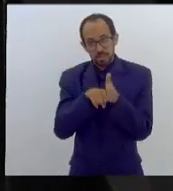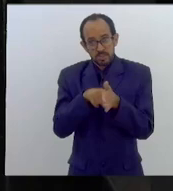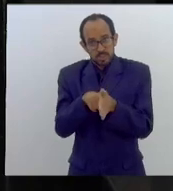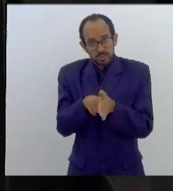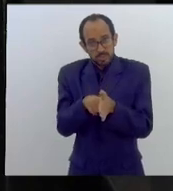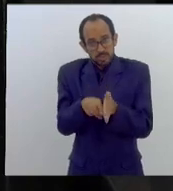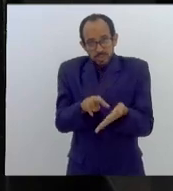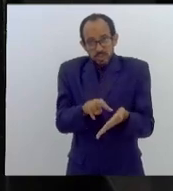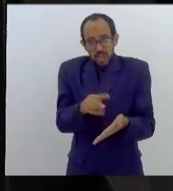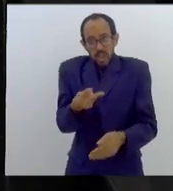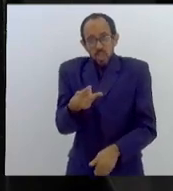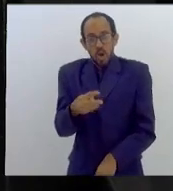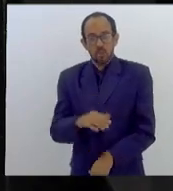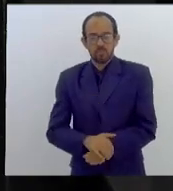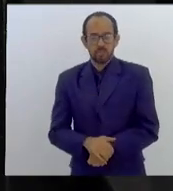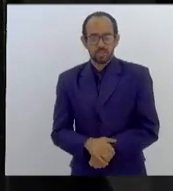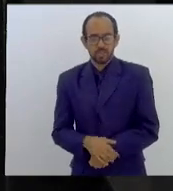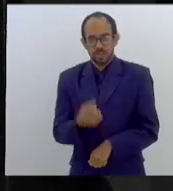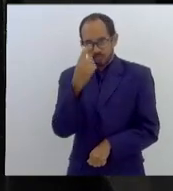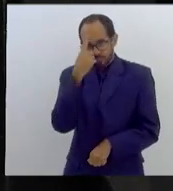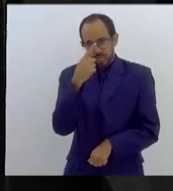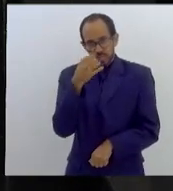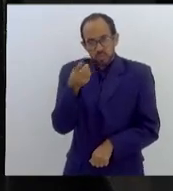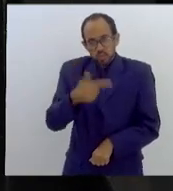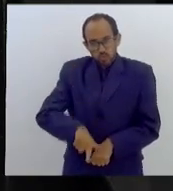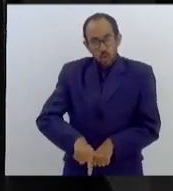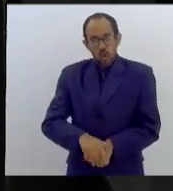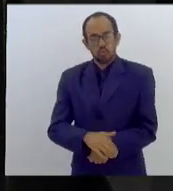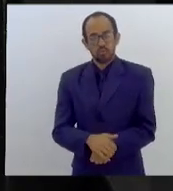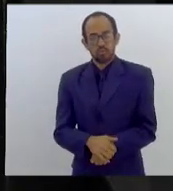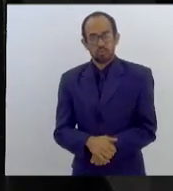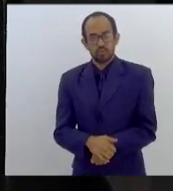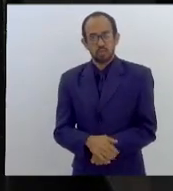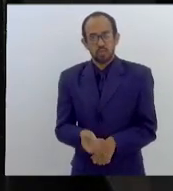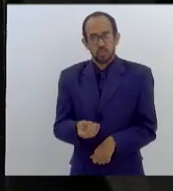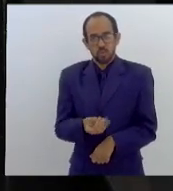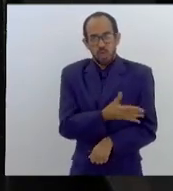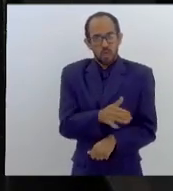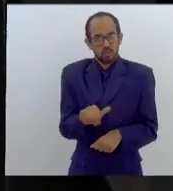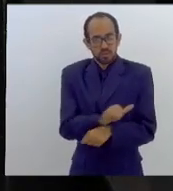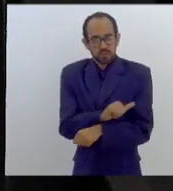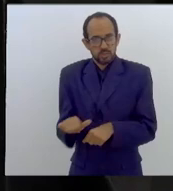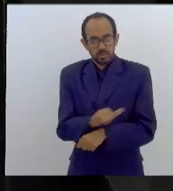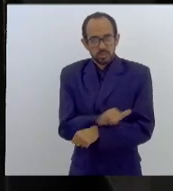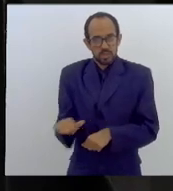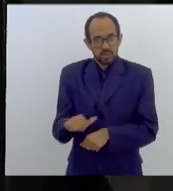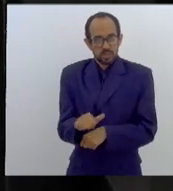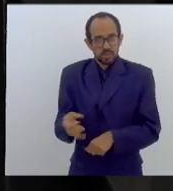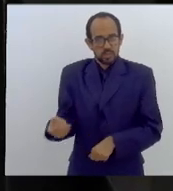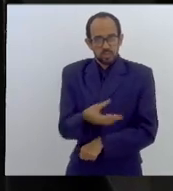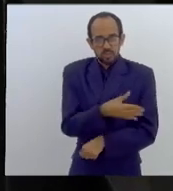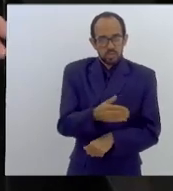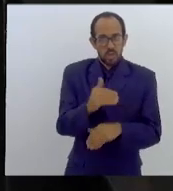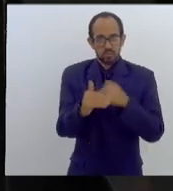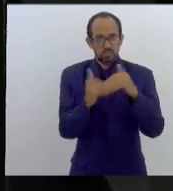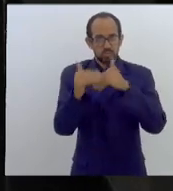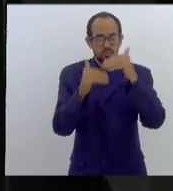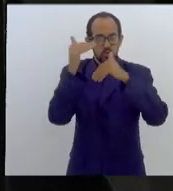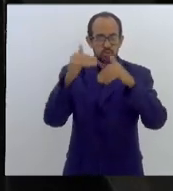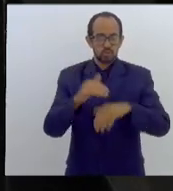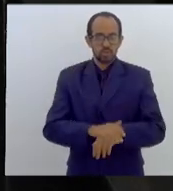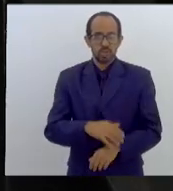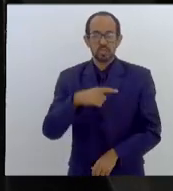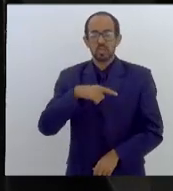renova, isso se reinventa, isso se faz de novo, em novos termos, em novos patamares. E nós temos aqui duas grandes